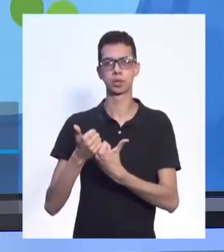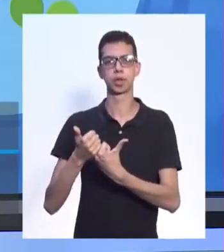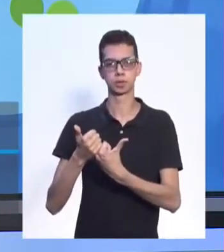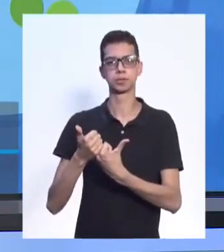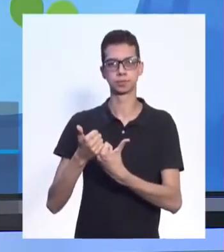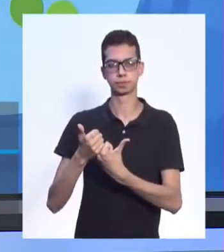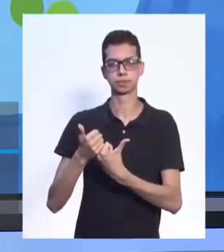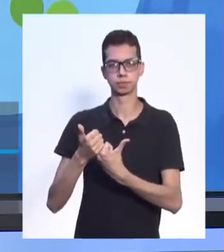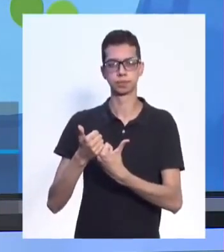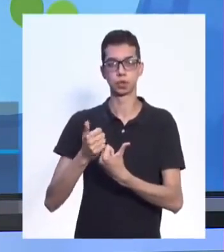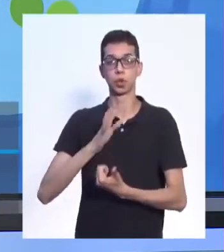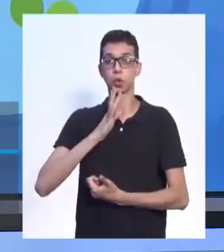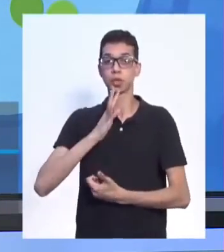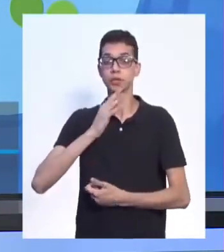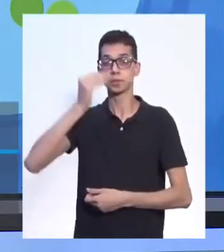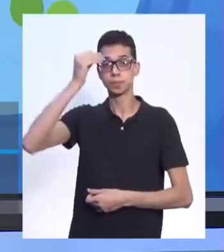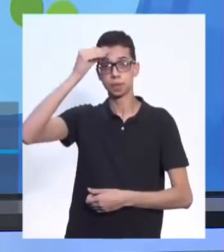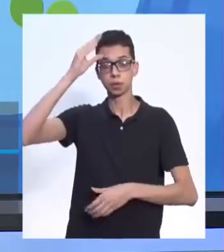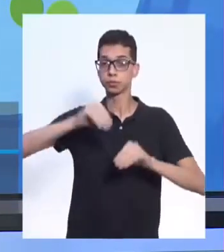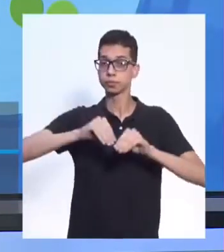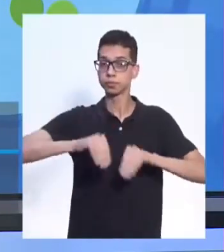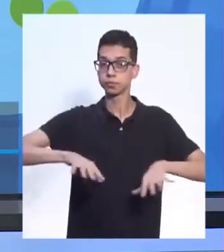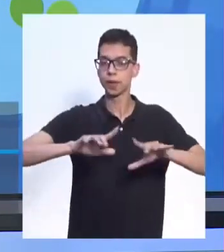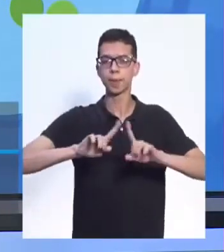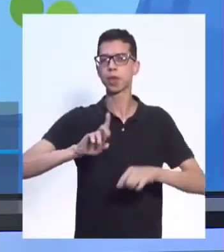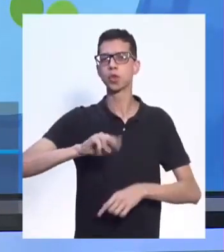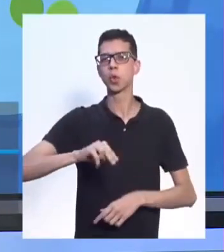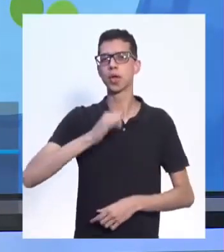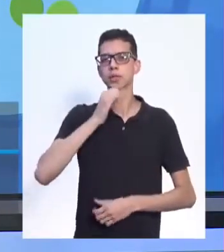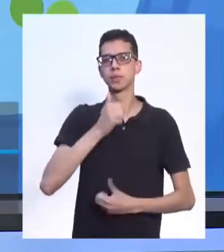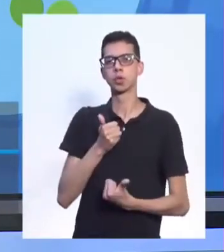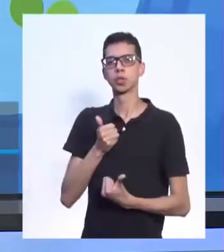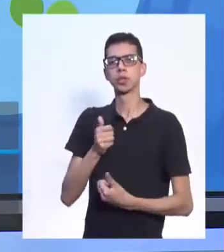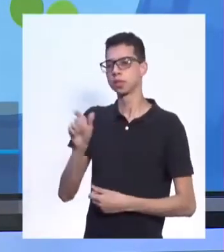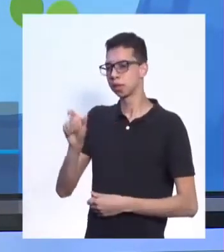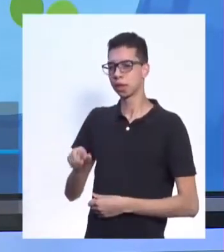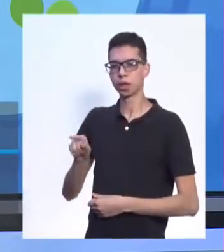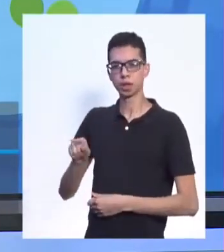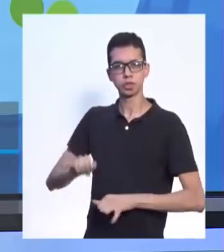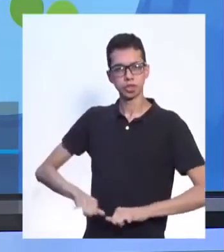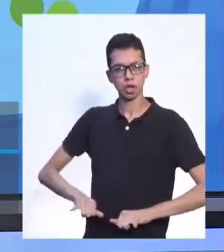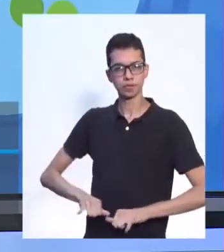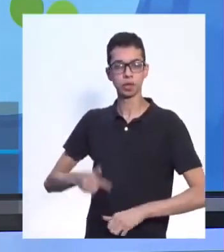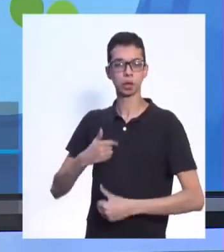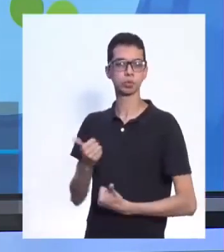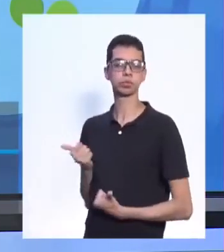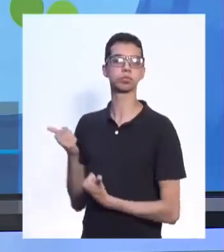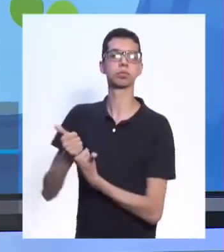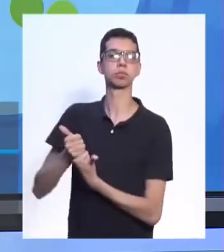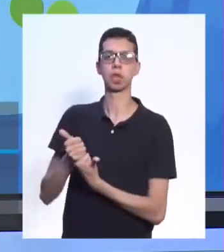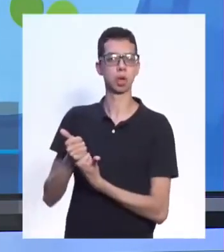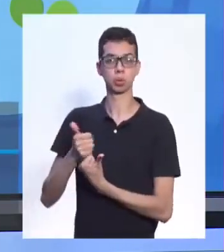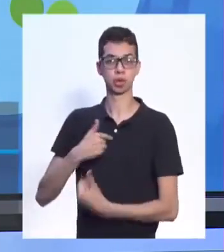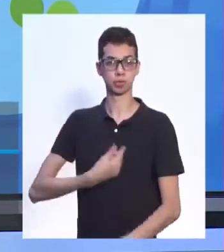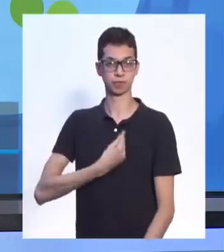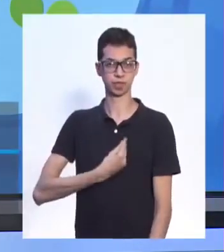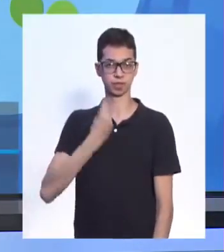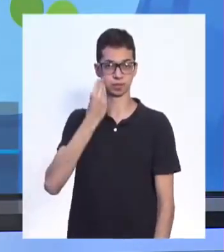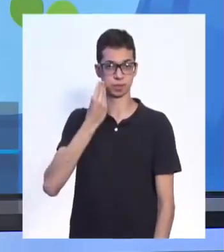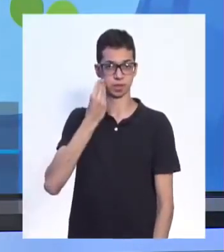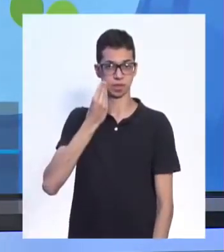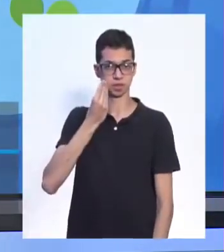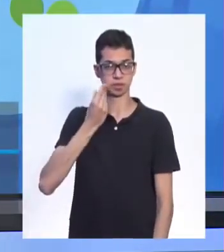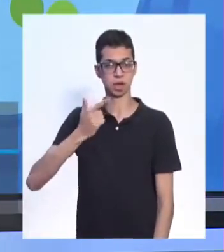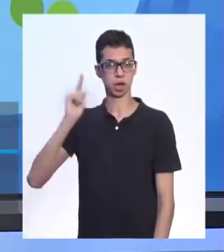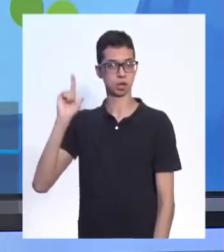trazer conhecimento para as pessoas, mas jamais roubar o papel de fala, né, o lugar dessas pessoas, porque eu não passei por isso. Então, como eu falei para vocês, o